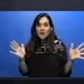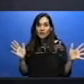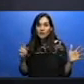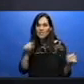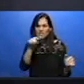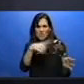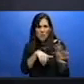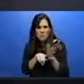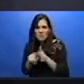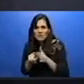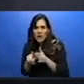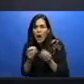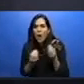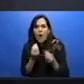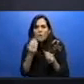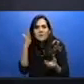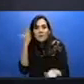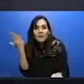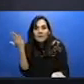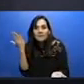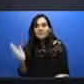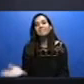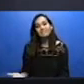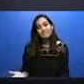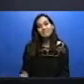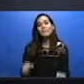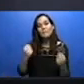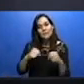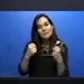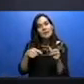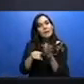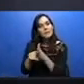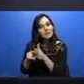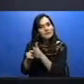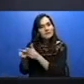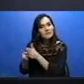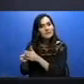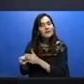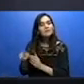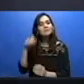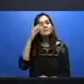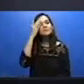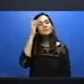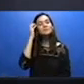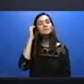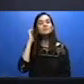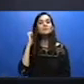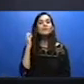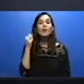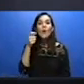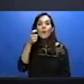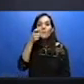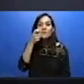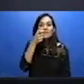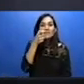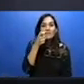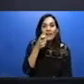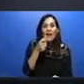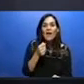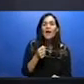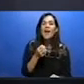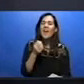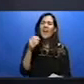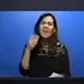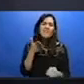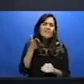nós saberíamos dessa informação? Cercado por um belíssimo jardim botânico. Então, observe que vale a pena